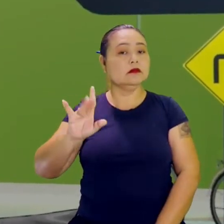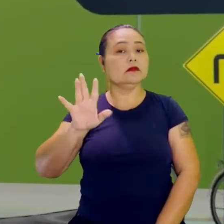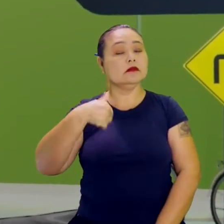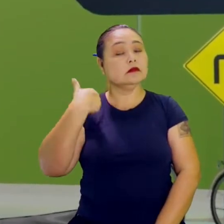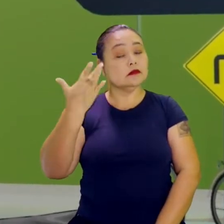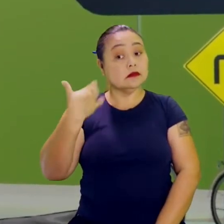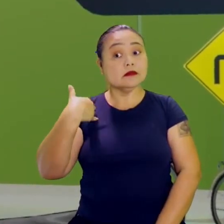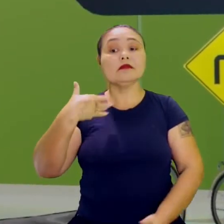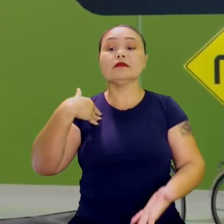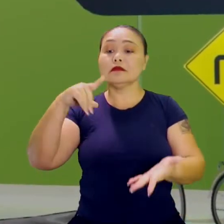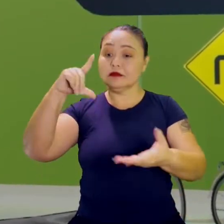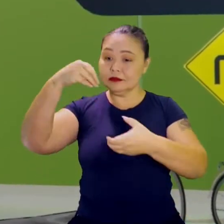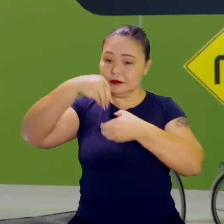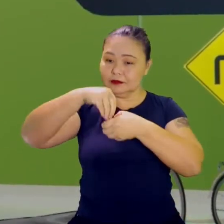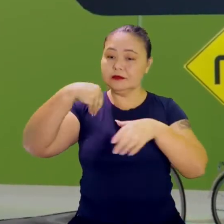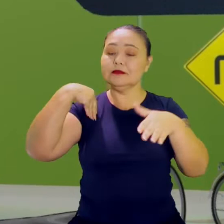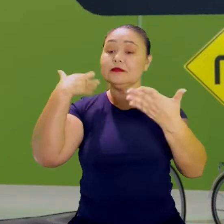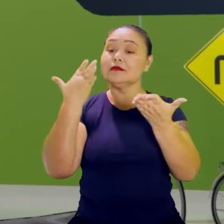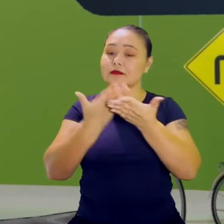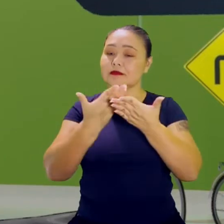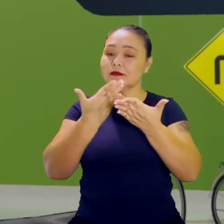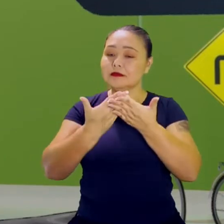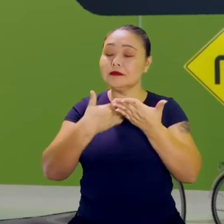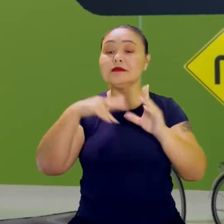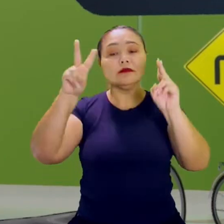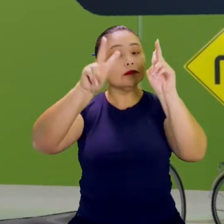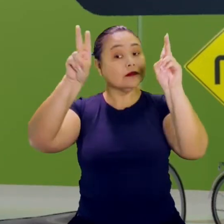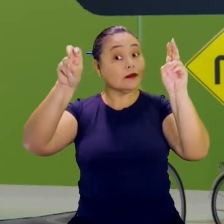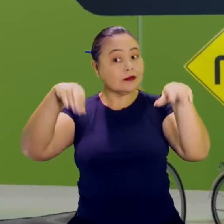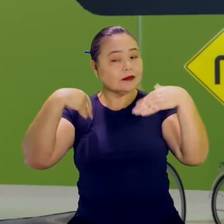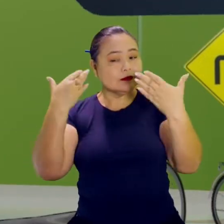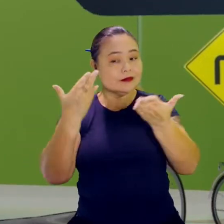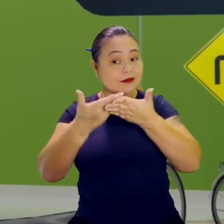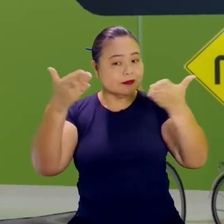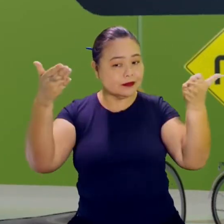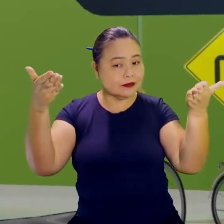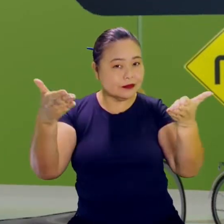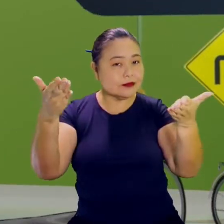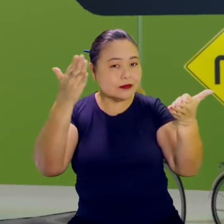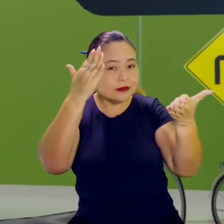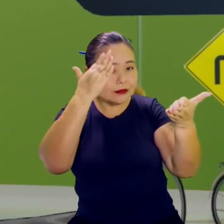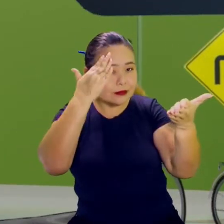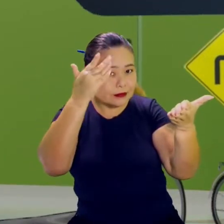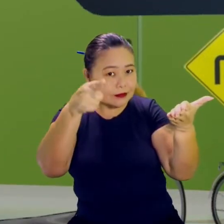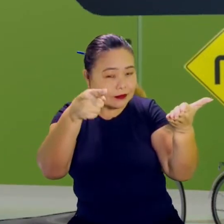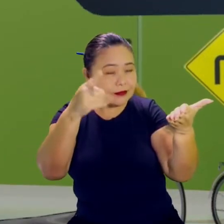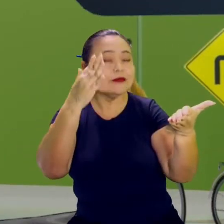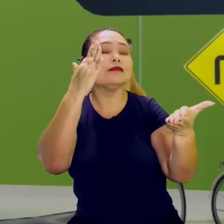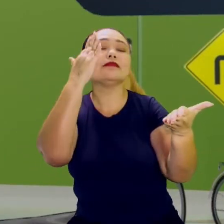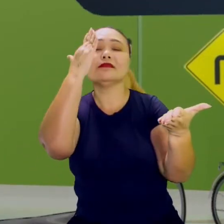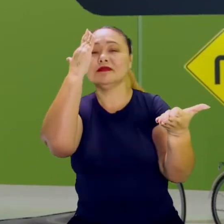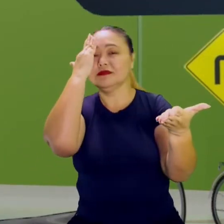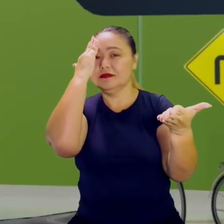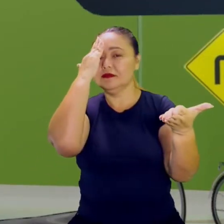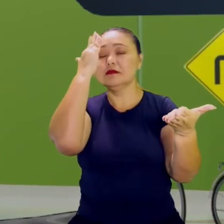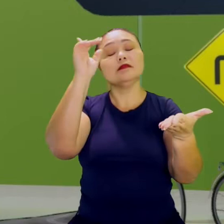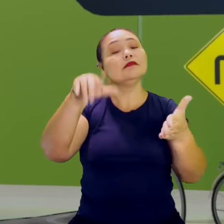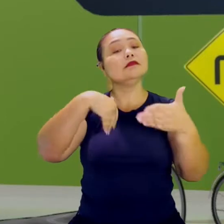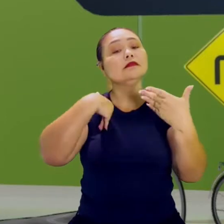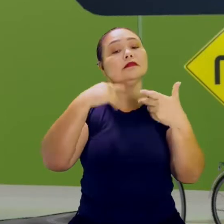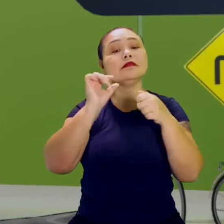gente trabalhar na aula. Você sabe qual que é o assunto da aula de hoje? Tenho certeza que já sabe, né? Então nós vamos falar